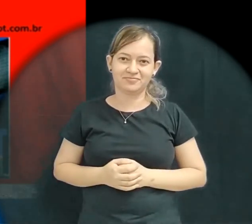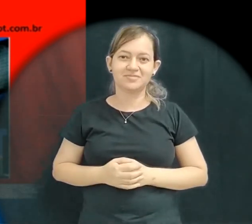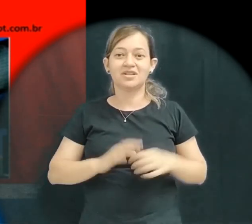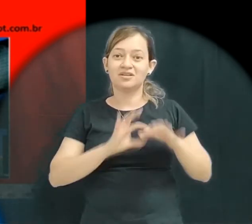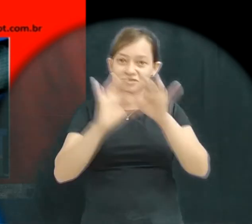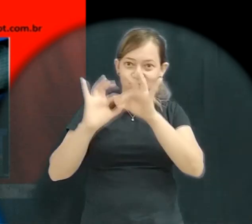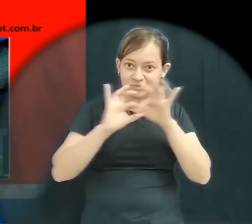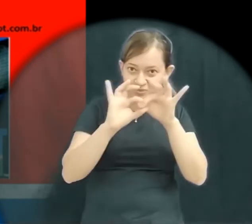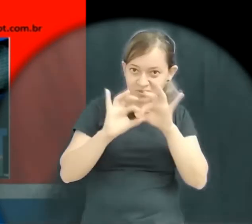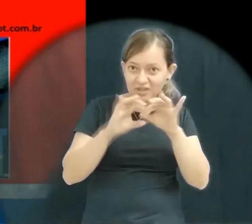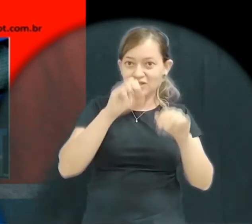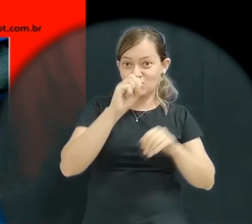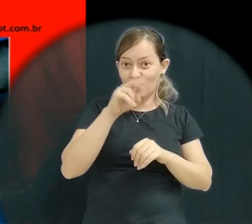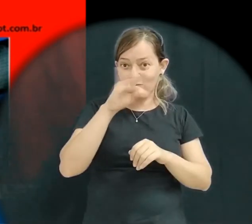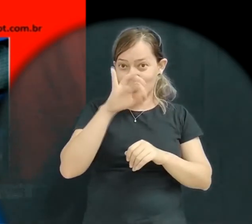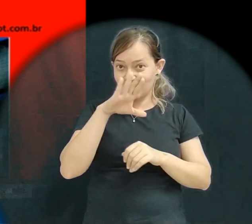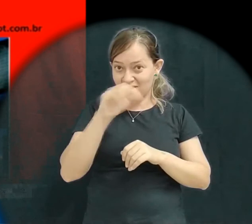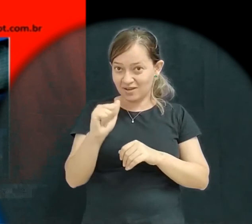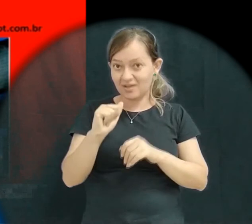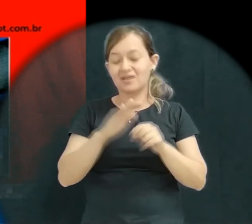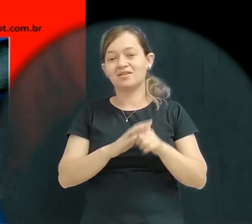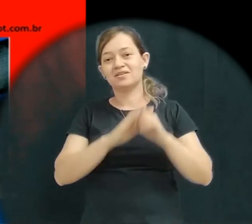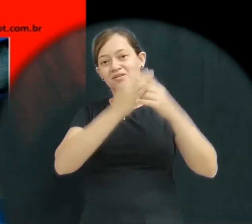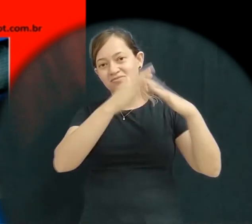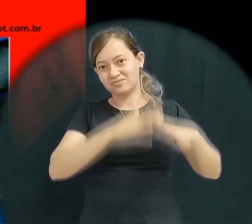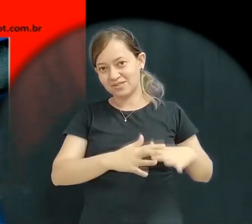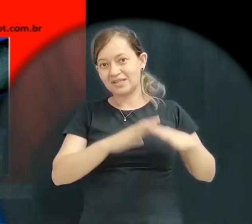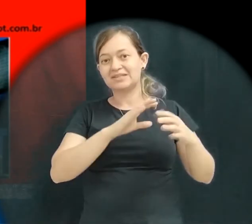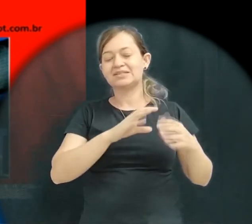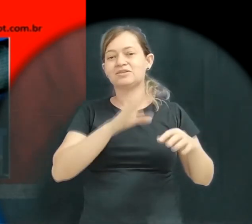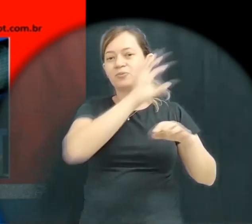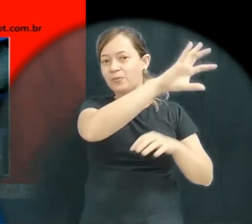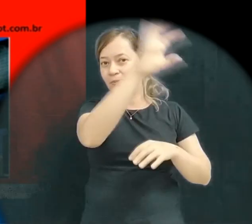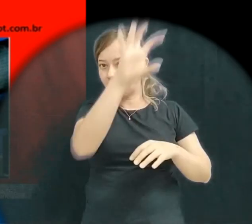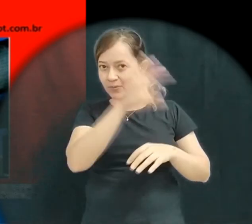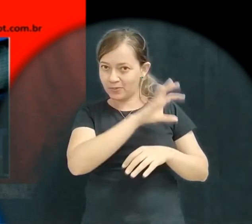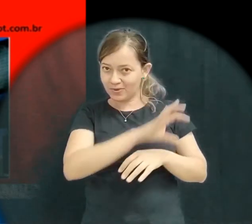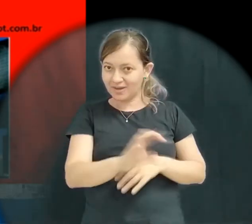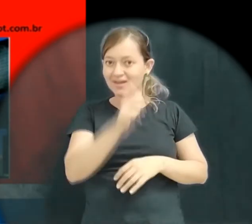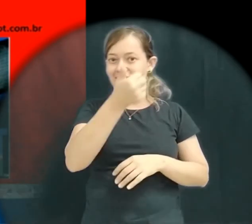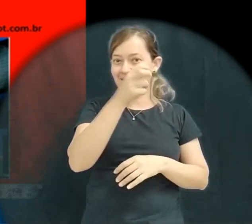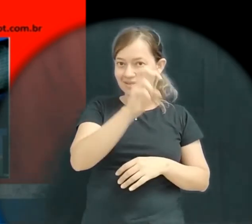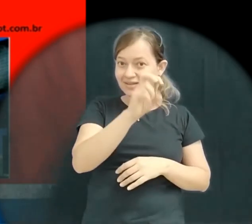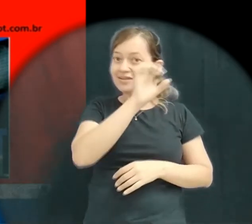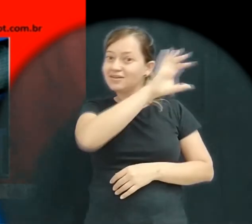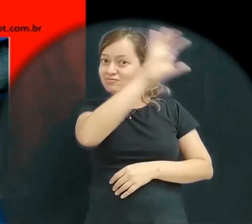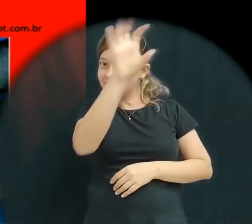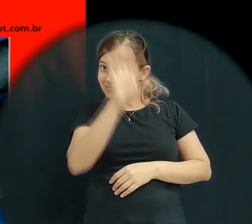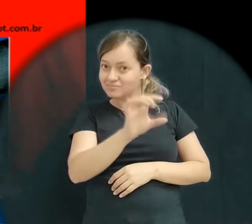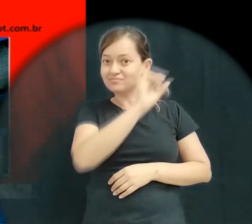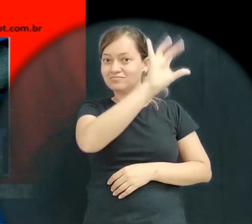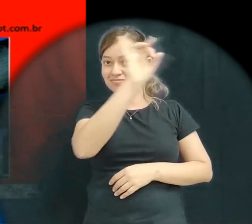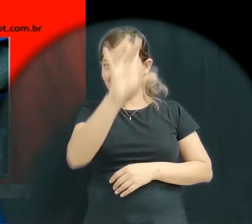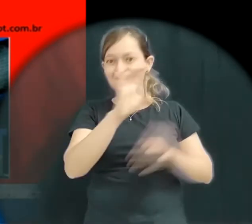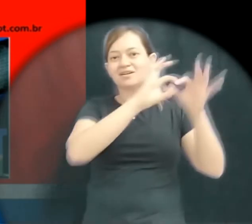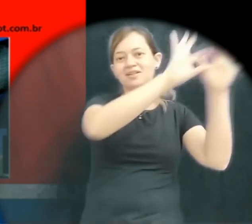da União Soviética, partindo da sua dissolução em 15 repúblicas, E a partir daí cada república